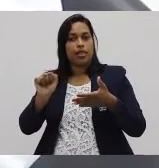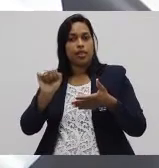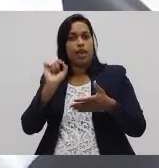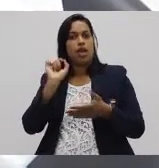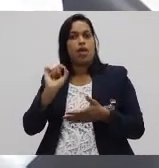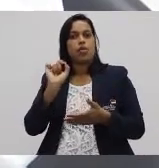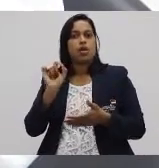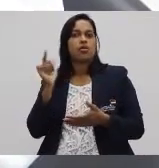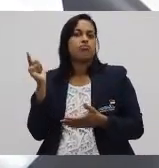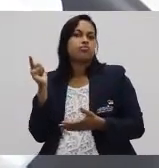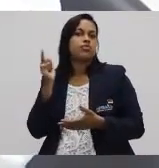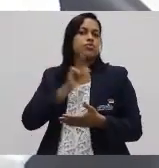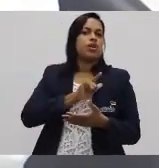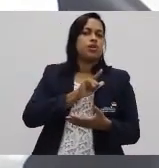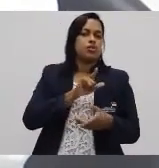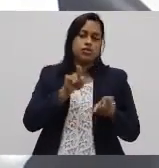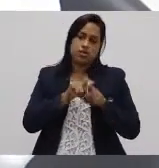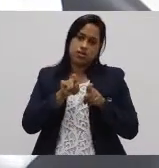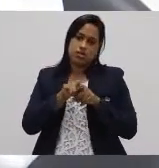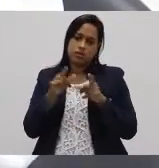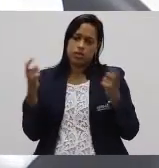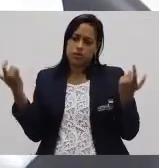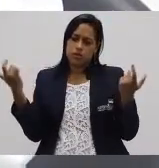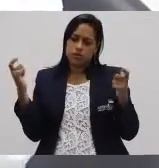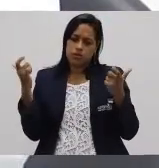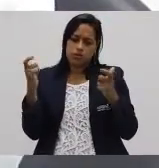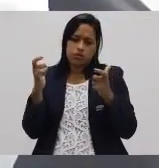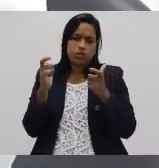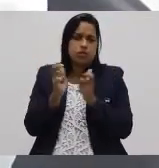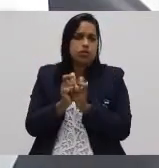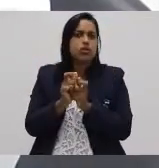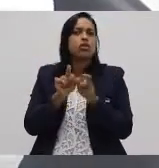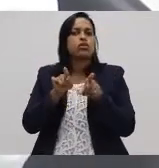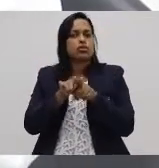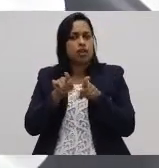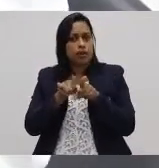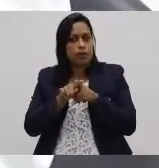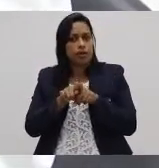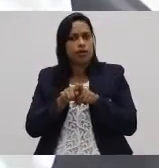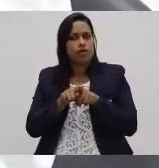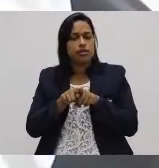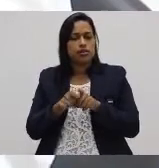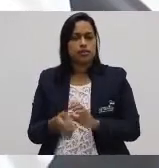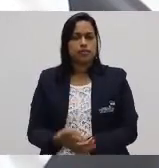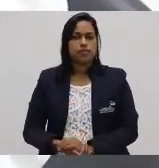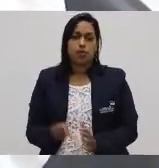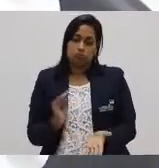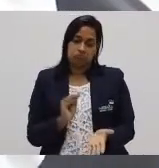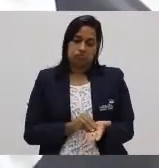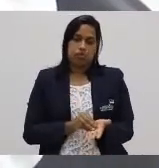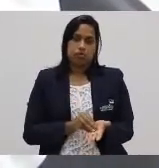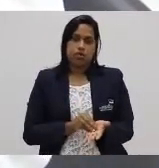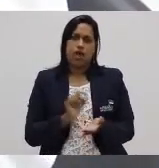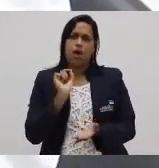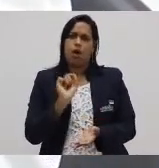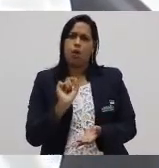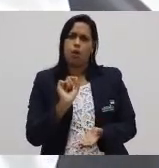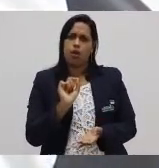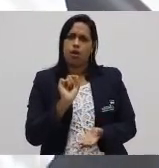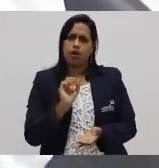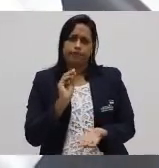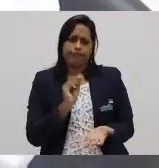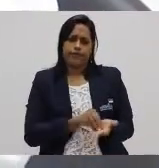os ganhos e ao mesmo tempo se reduzam os estoques, os gargalos e as despesas. O que são os